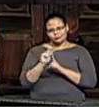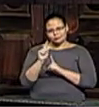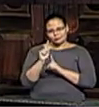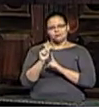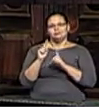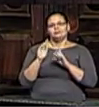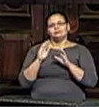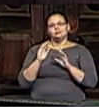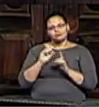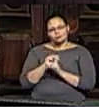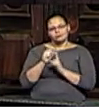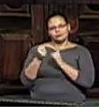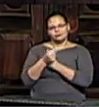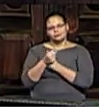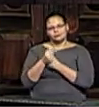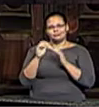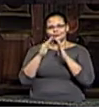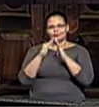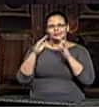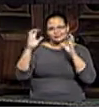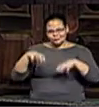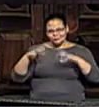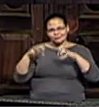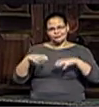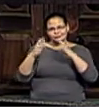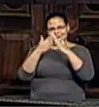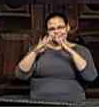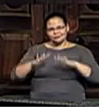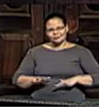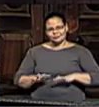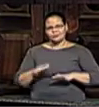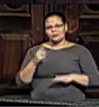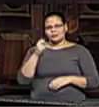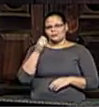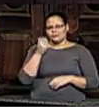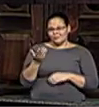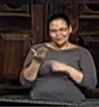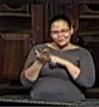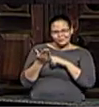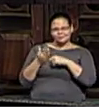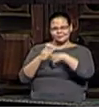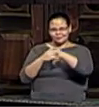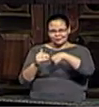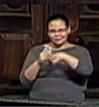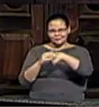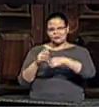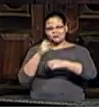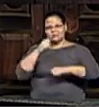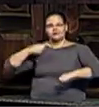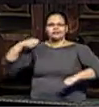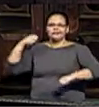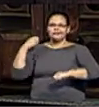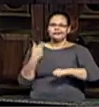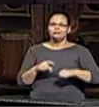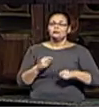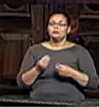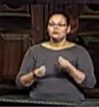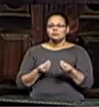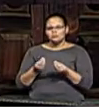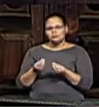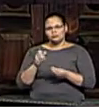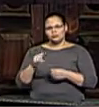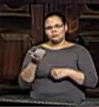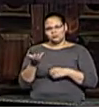depois de perder sua casa na chuva. A mesma mão que afaga é a mão que vai bater. A mesma mão